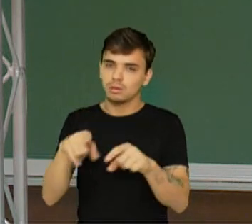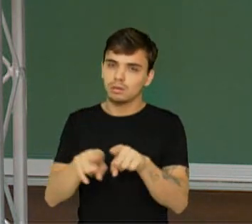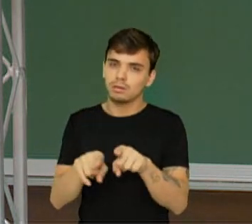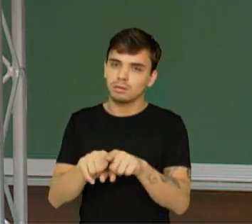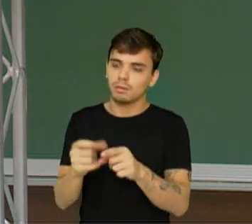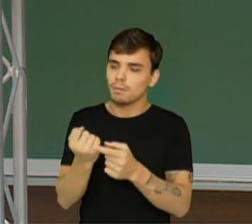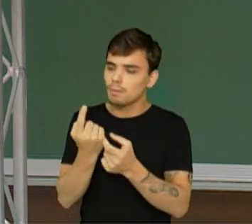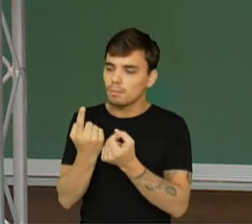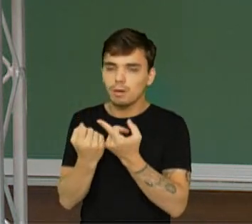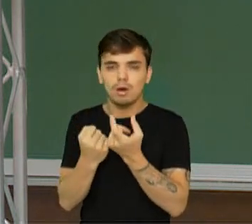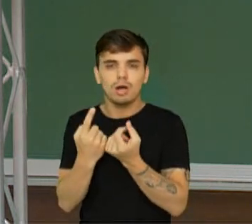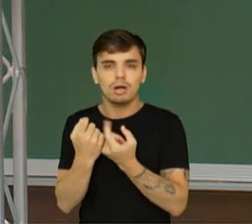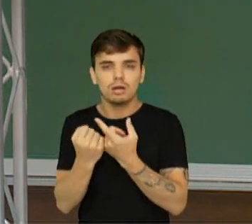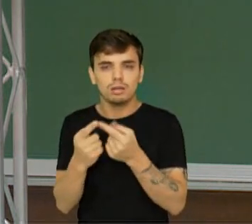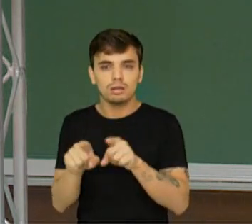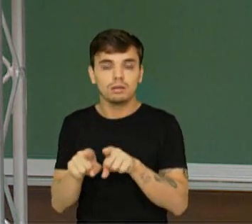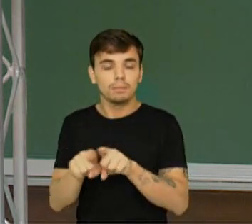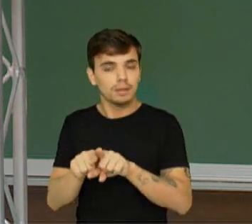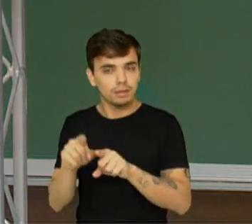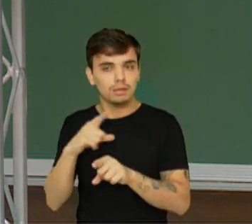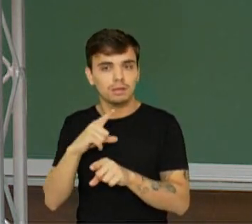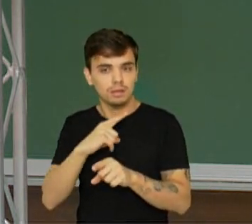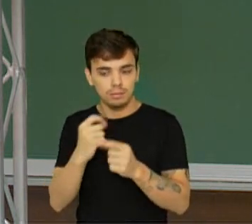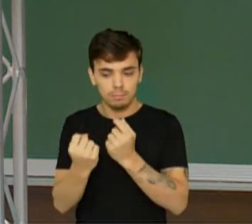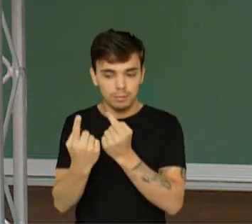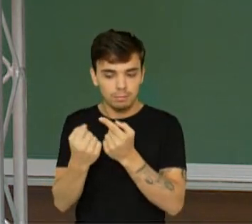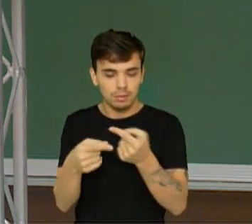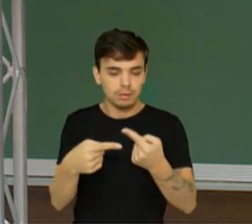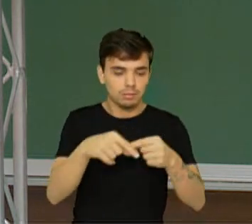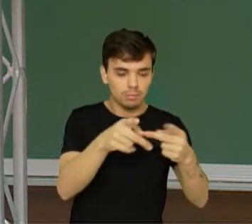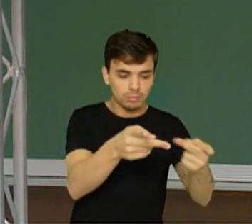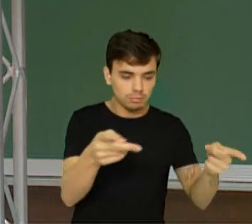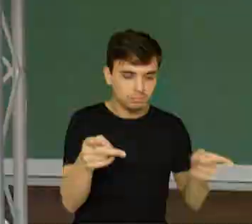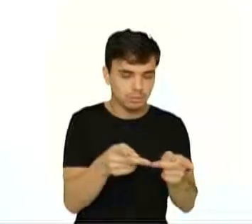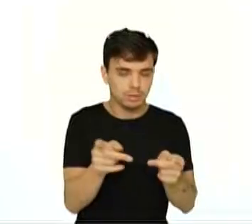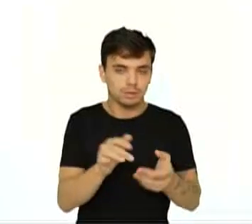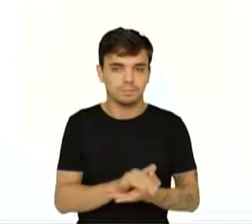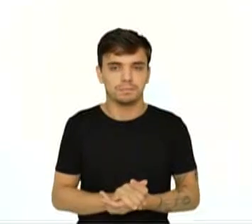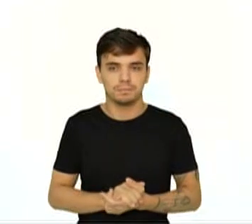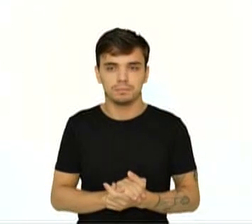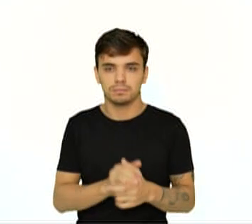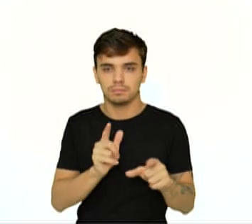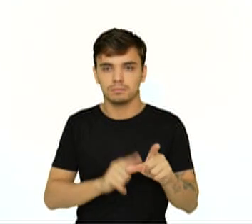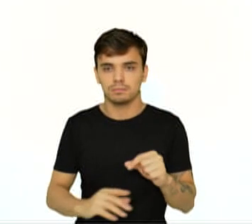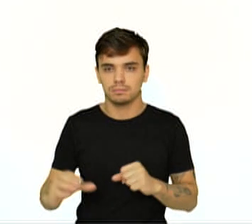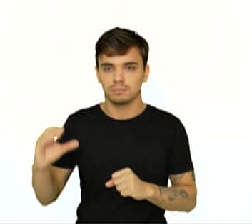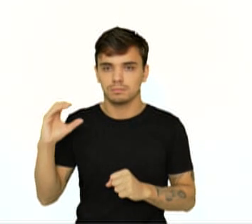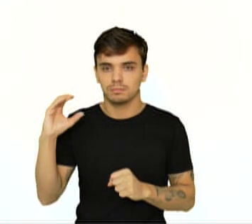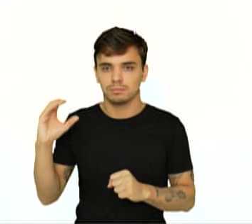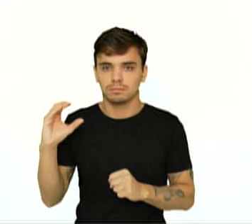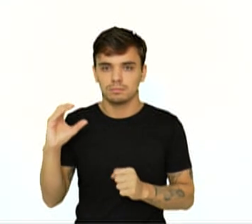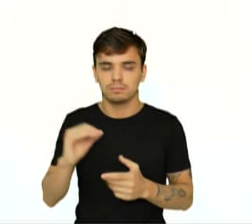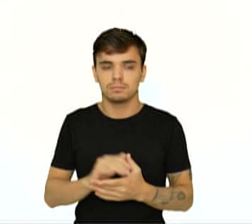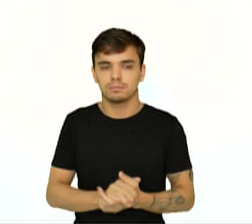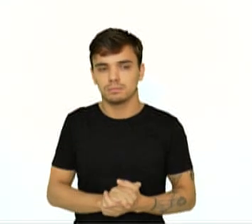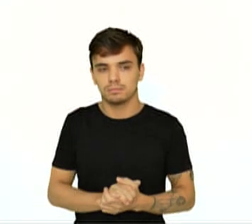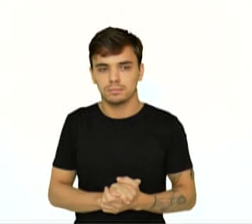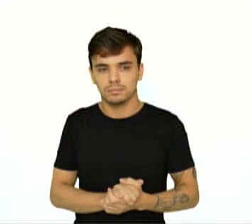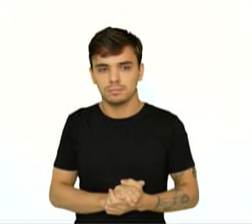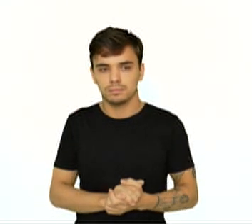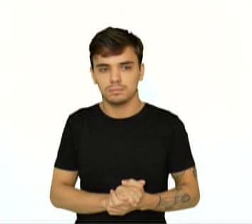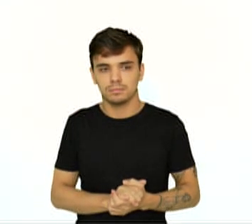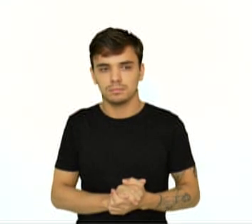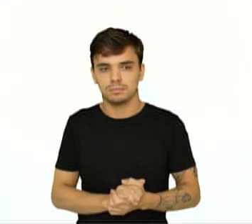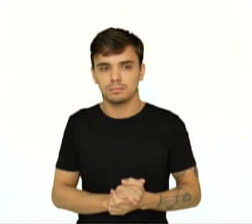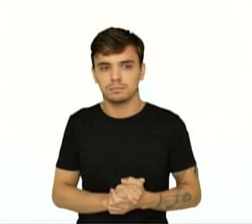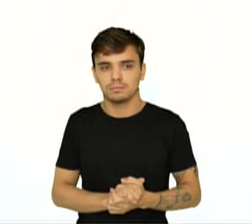a pipoca e também, além da pipoca, a pizza depois. C. Compartes uma bolsa de palomitas de maíz pequena